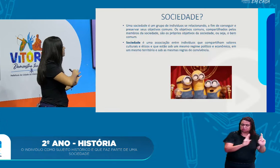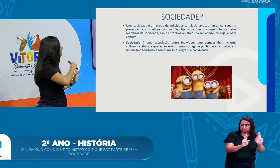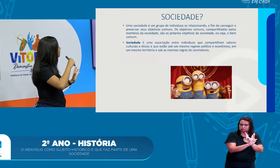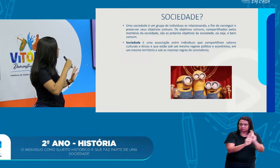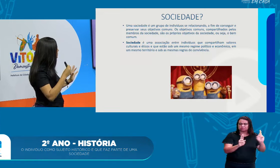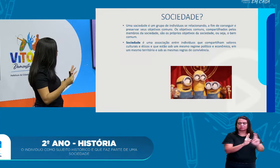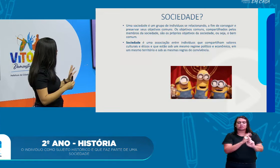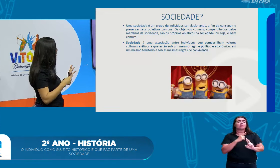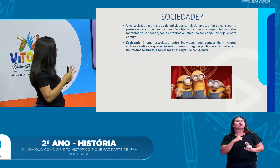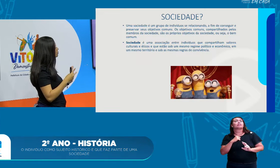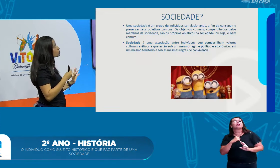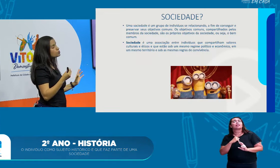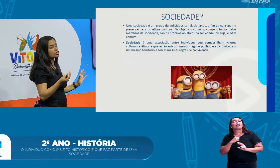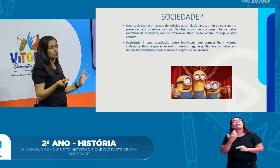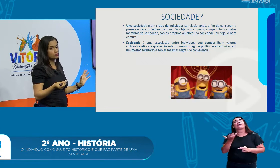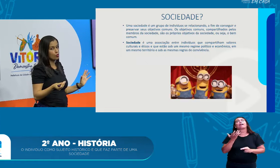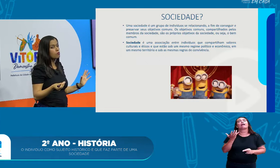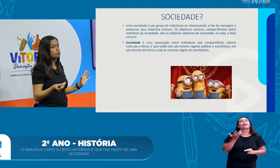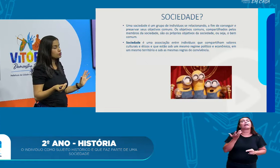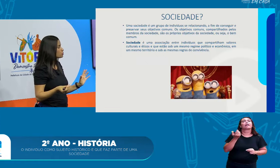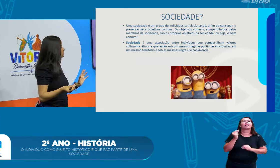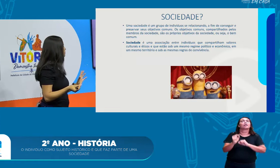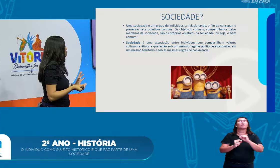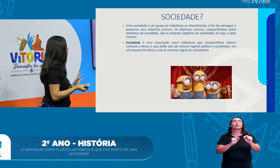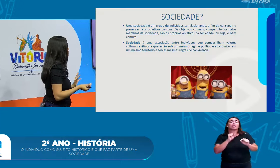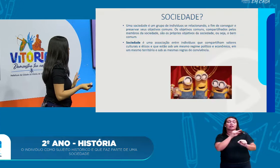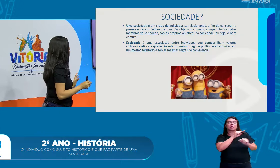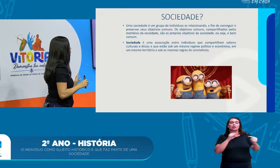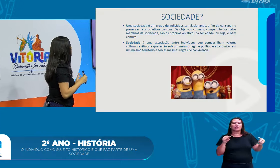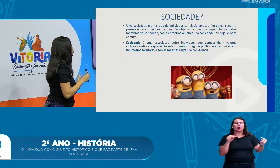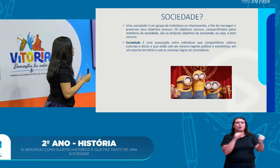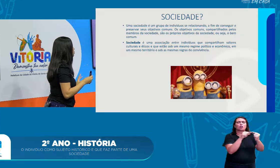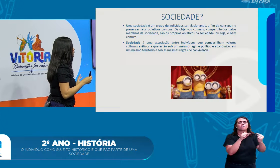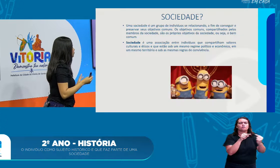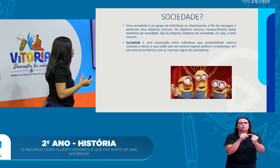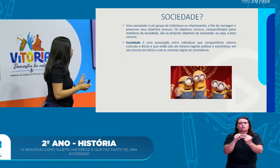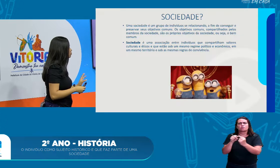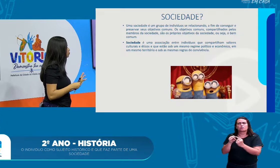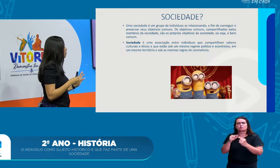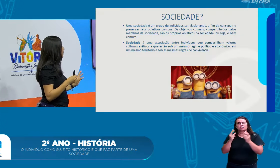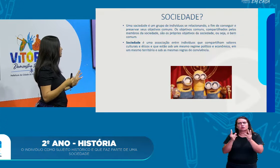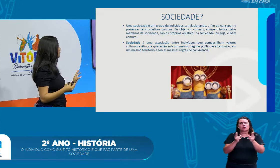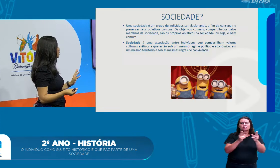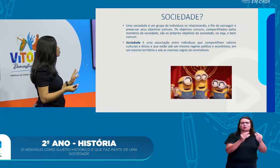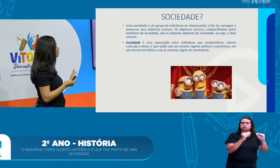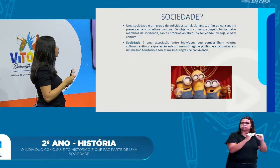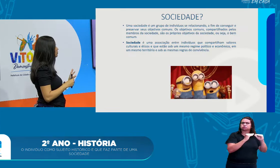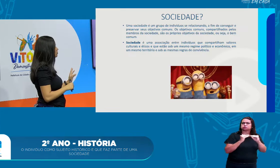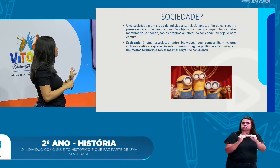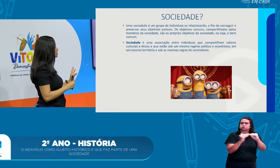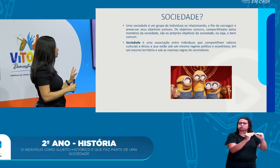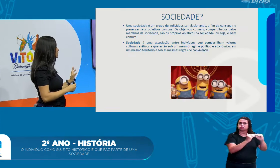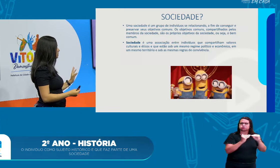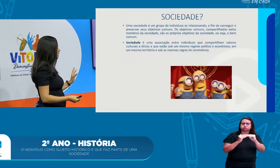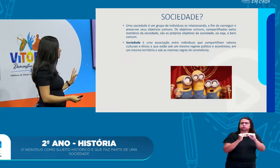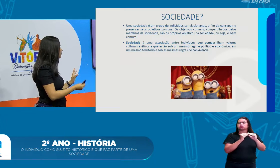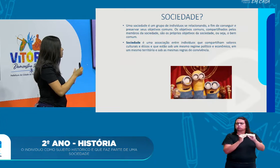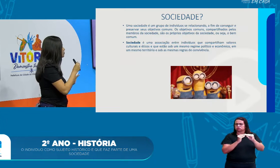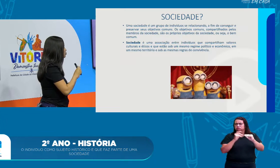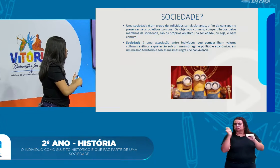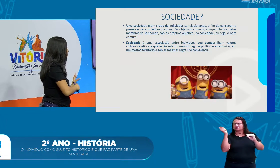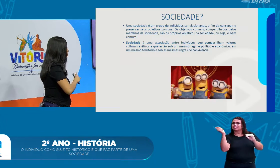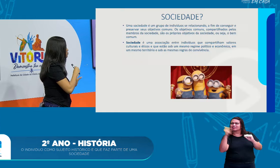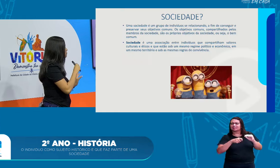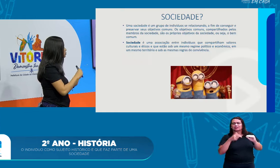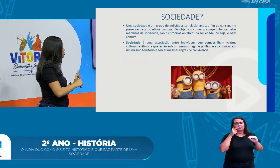conseguir e de preservar seus objetivos comuns. Os objetivos comuns compartilhados pelos membros da sociedade